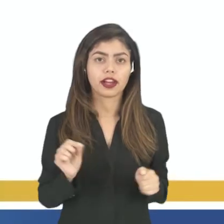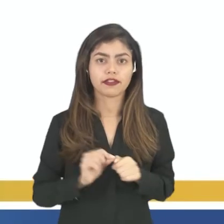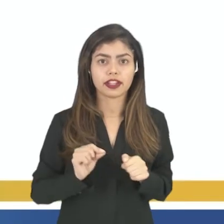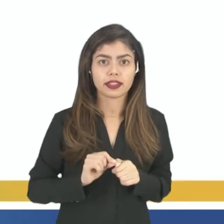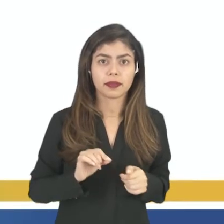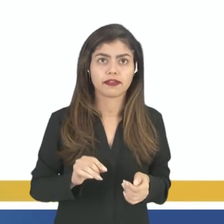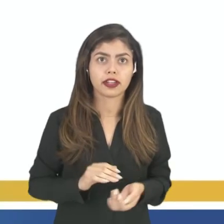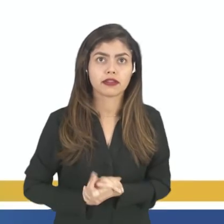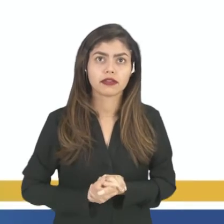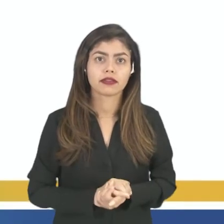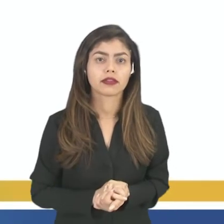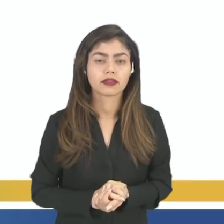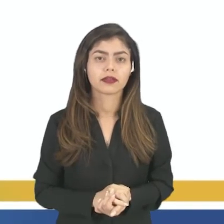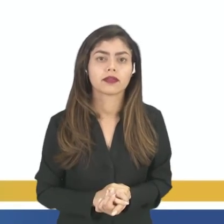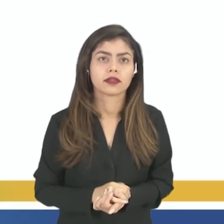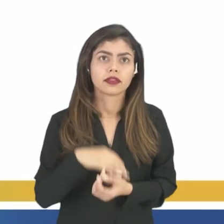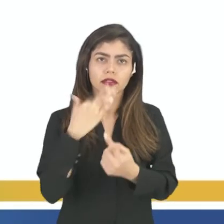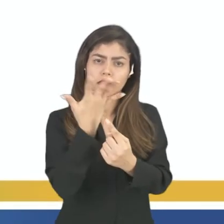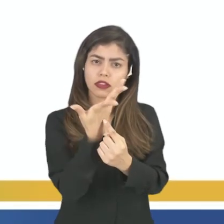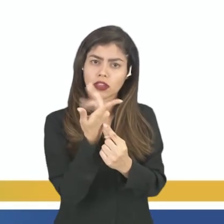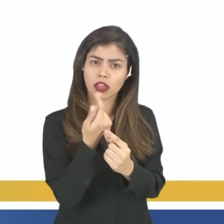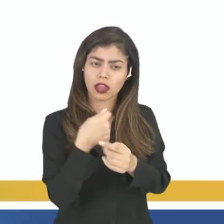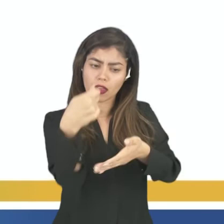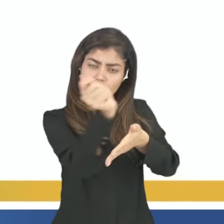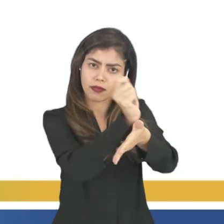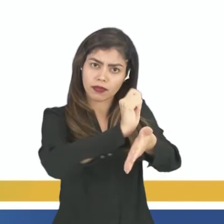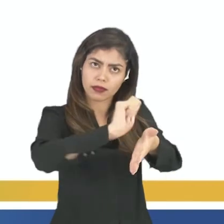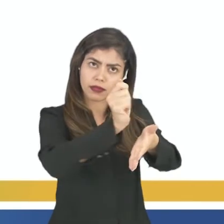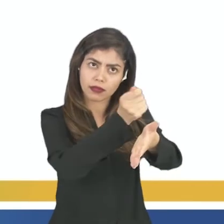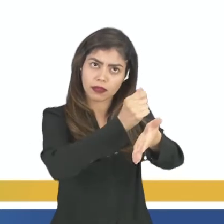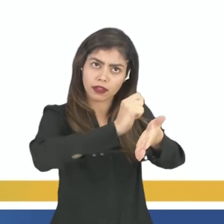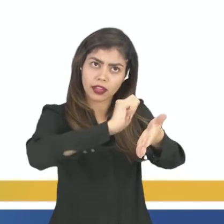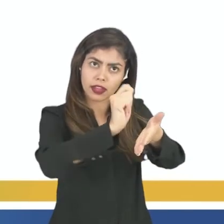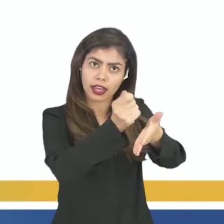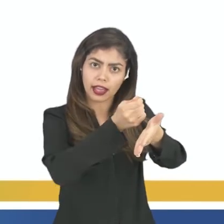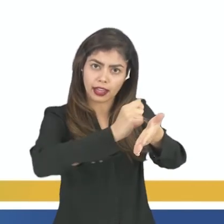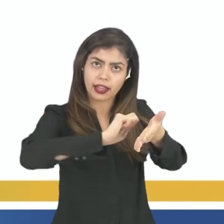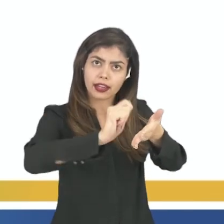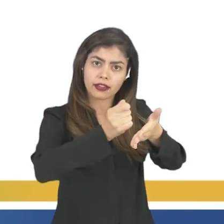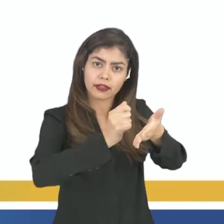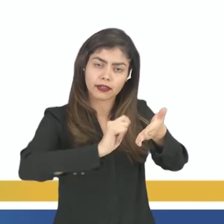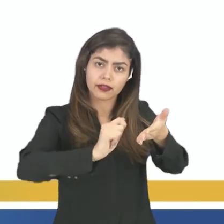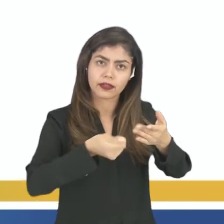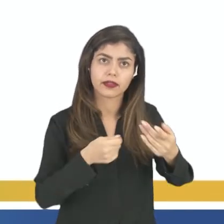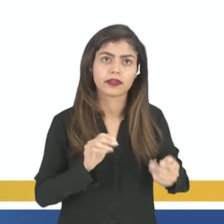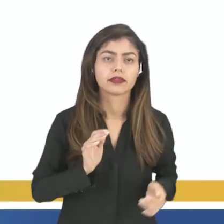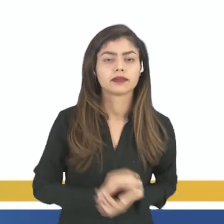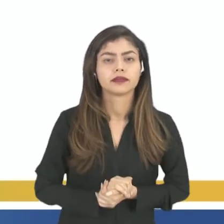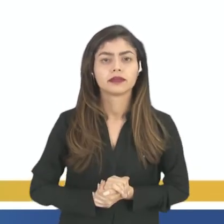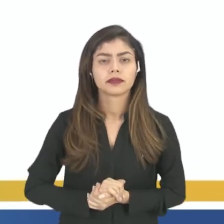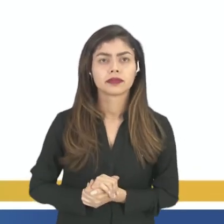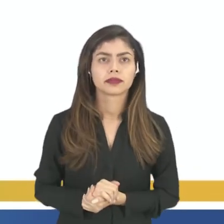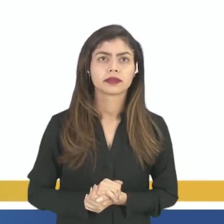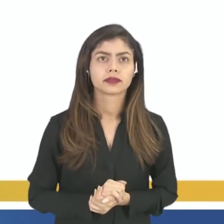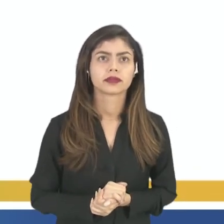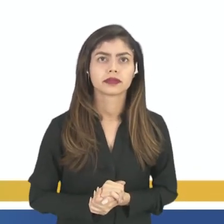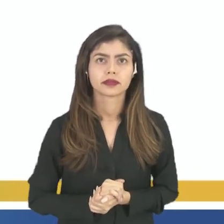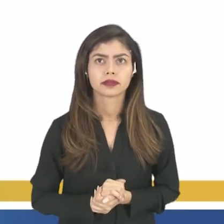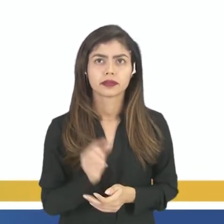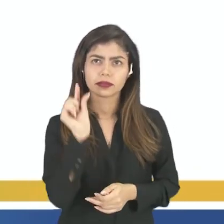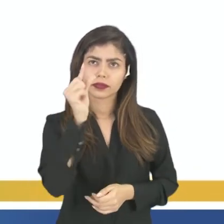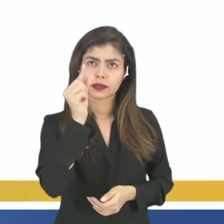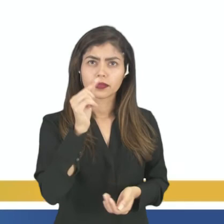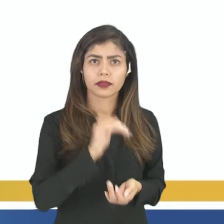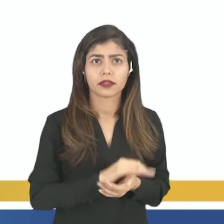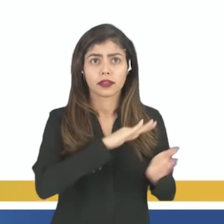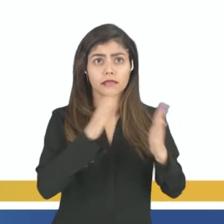um esboço, um desenho com lápis mesmo, o 4B, 6B, um desenho pequenininho, e depois